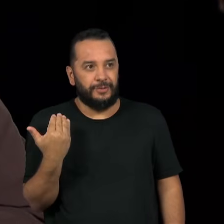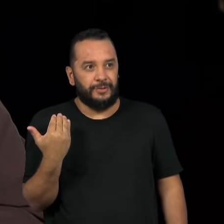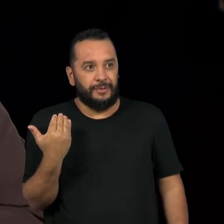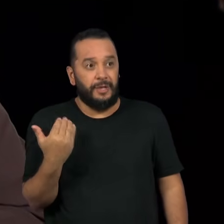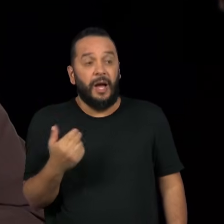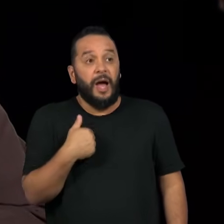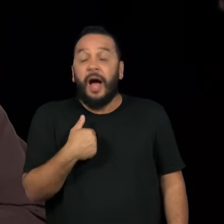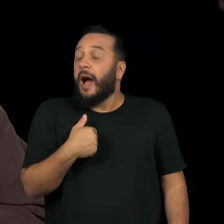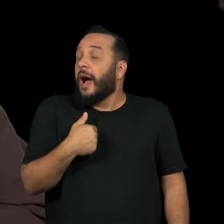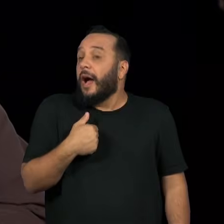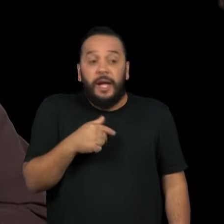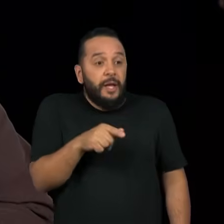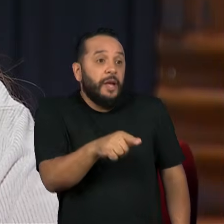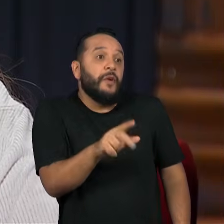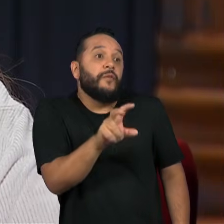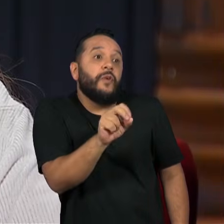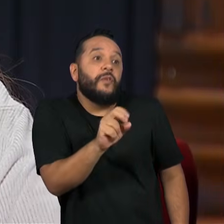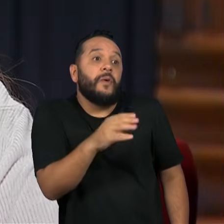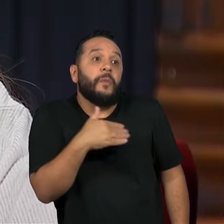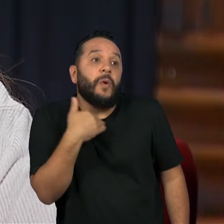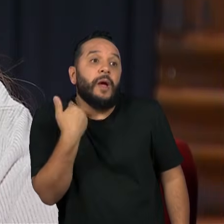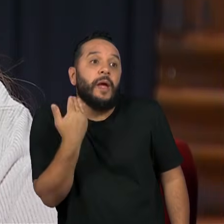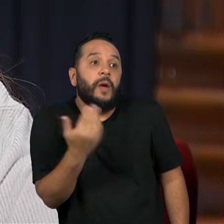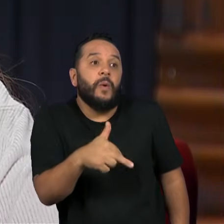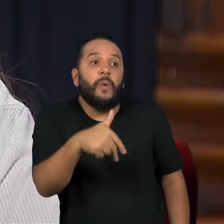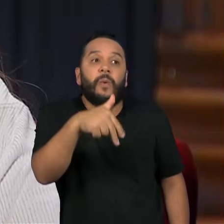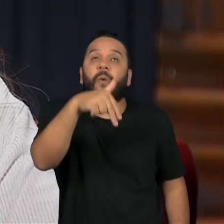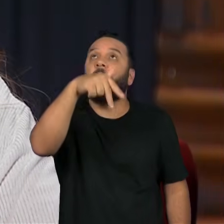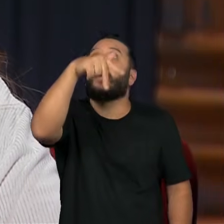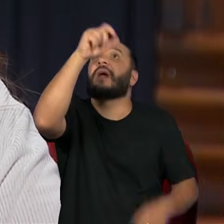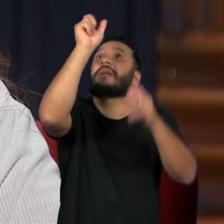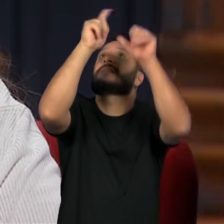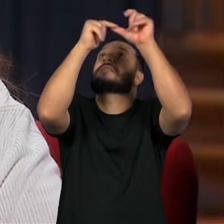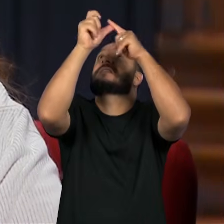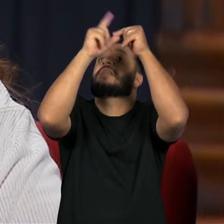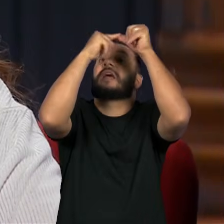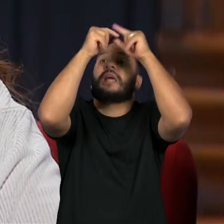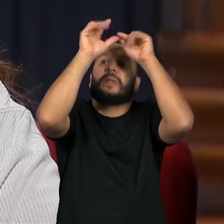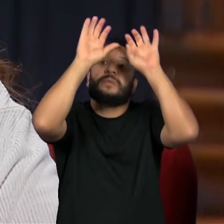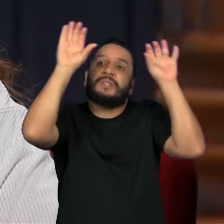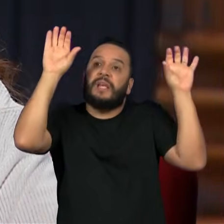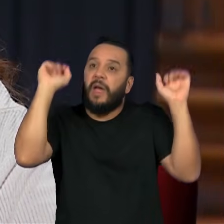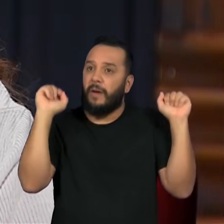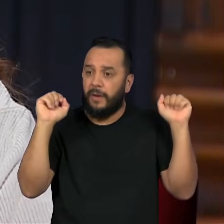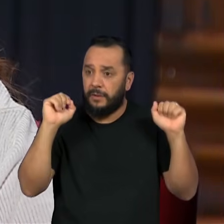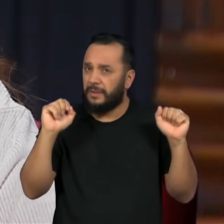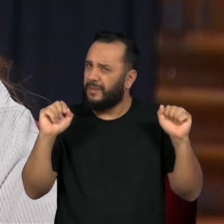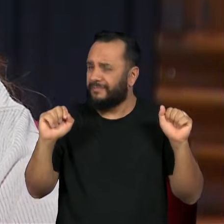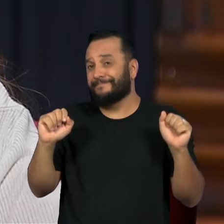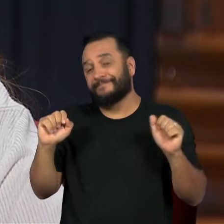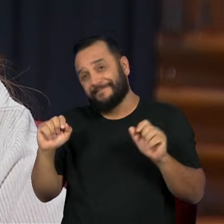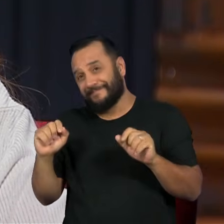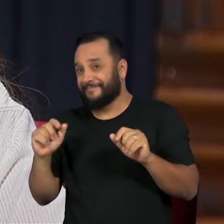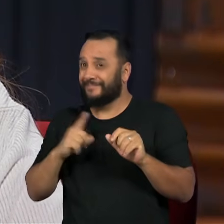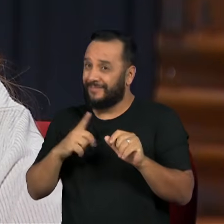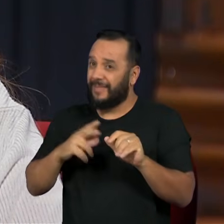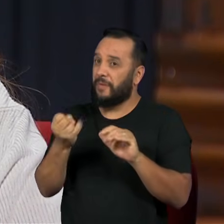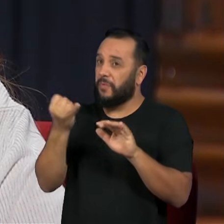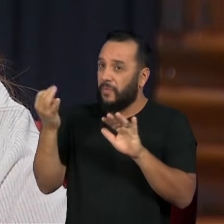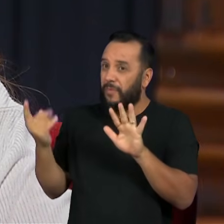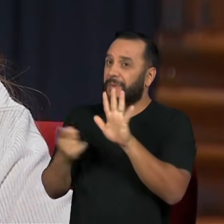uma estrelinha, tal. Isso ajuda? Todas as metáforas que a gente pode utilizar,